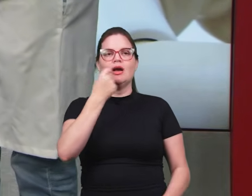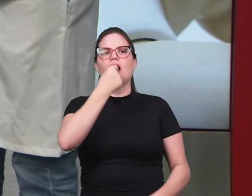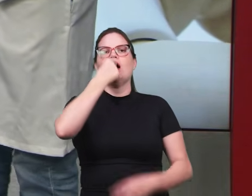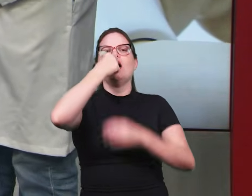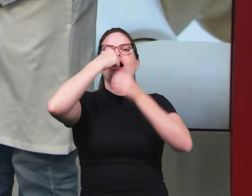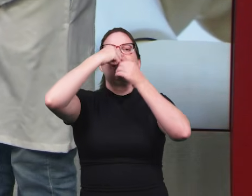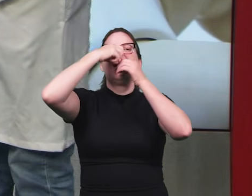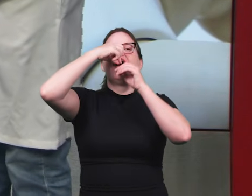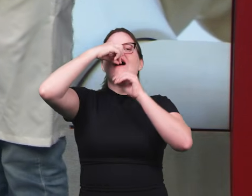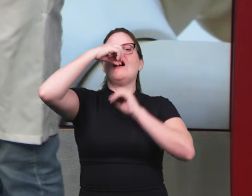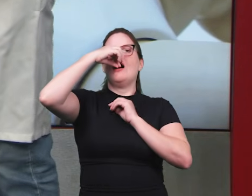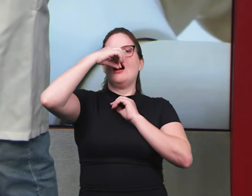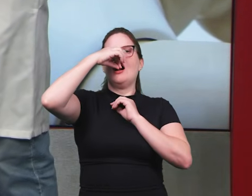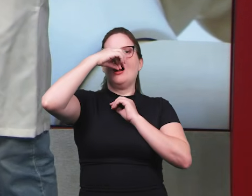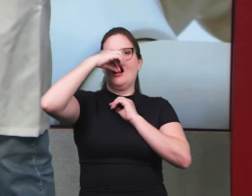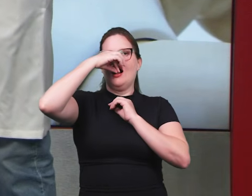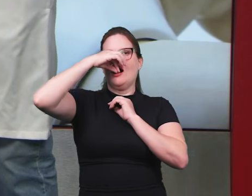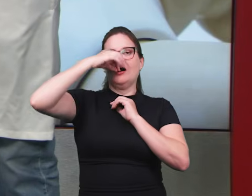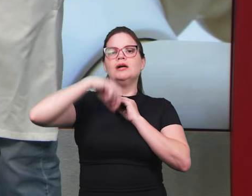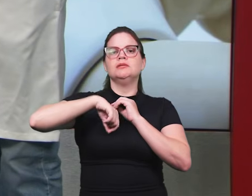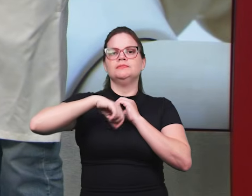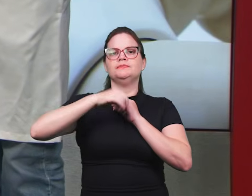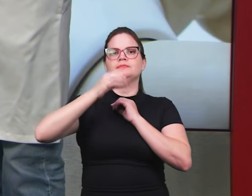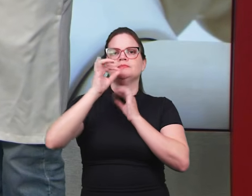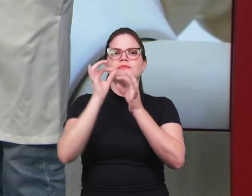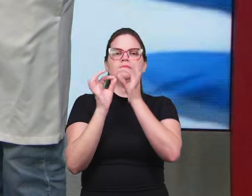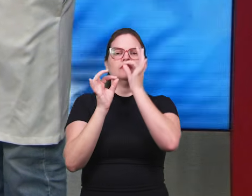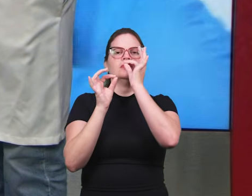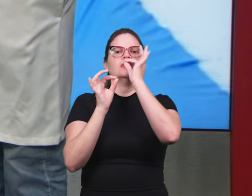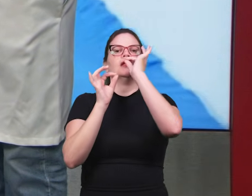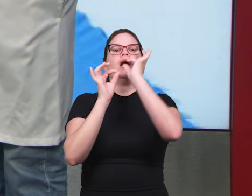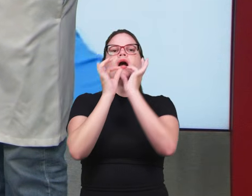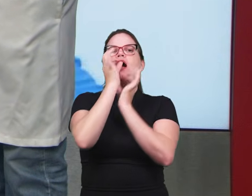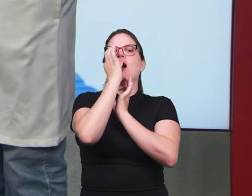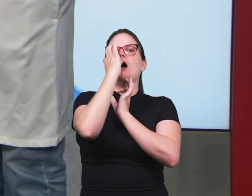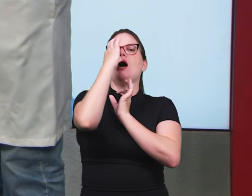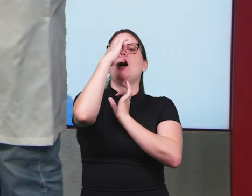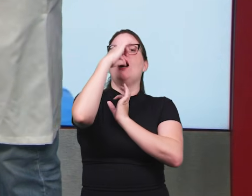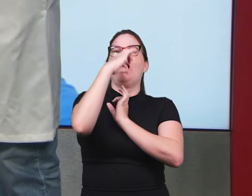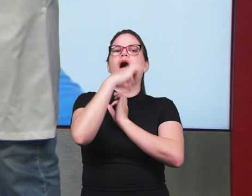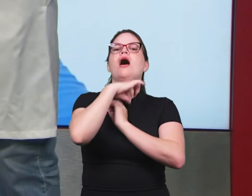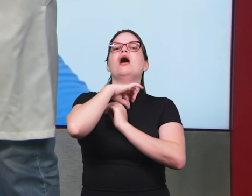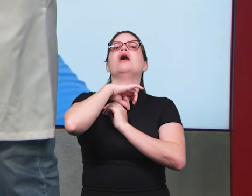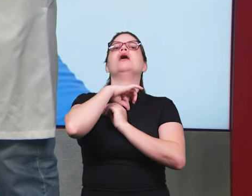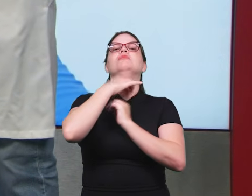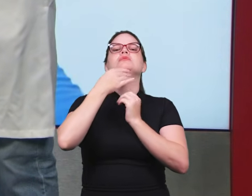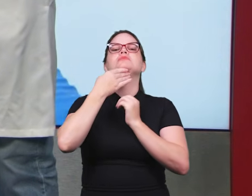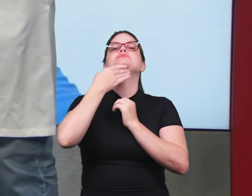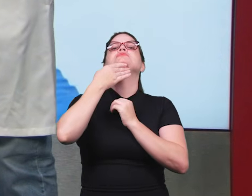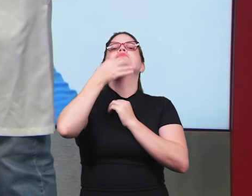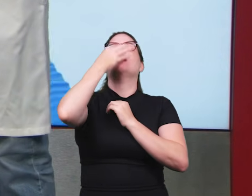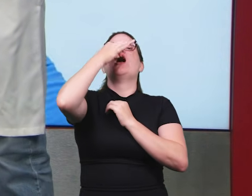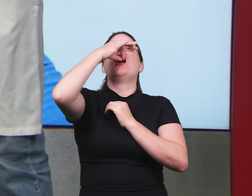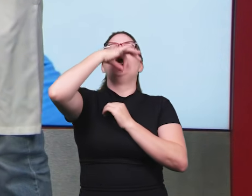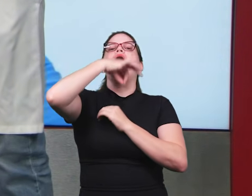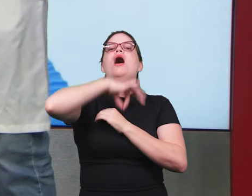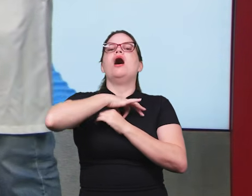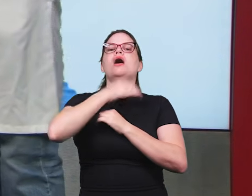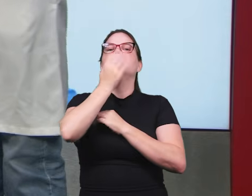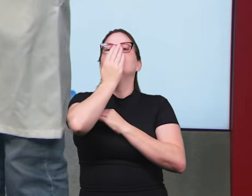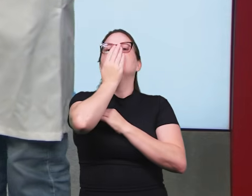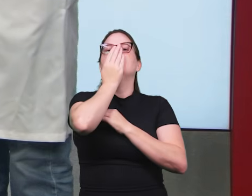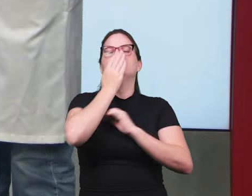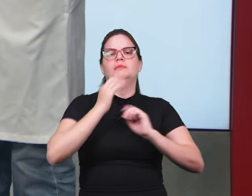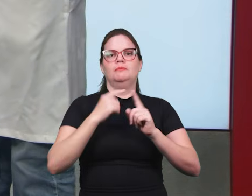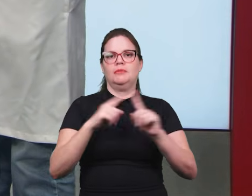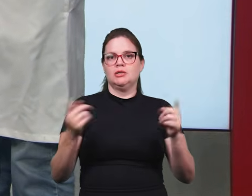intubação, que teoricamente as pessoas colocam como com muita complexidade, mas hoje, para